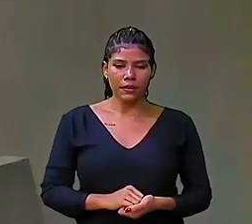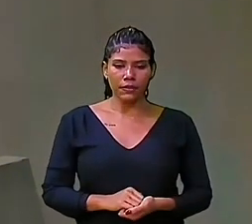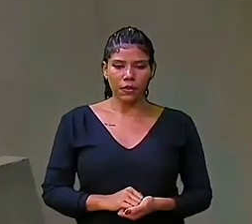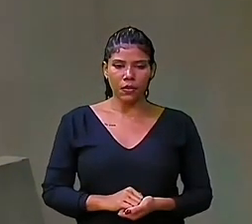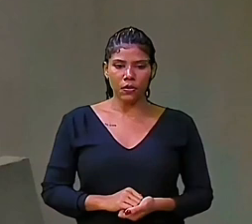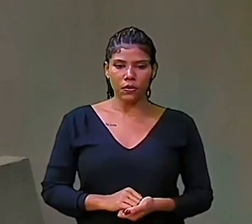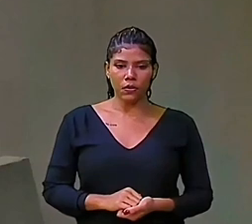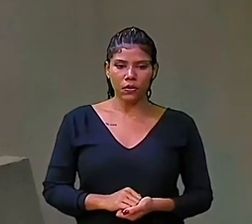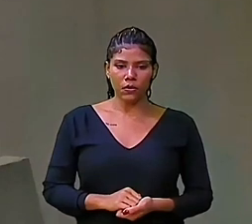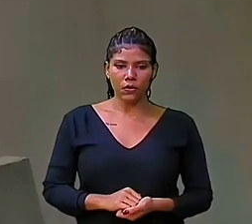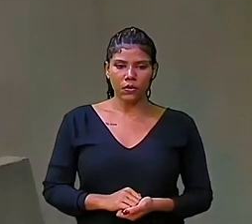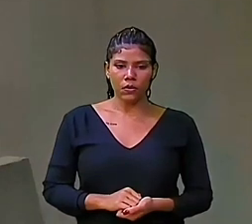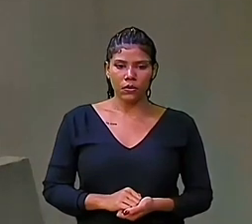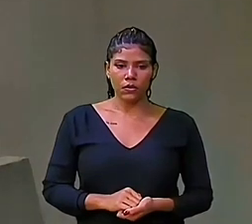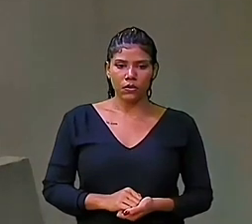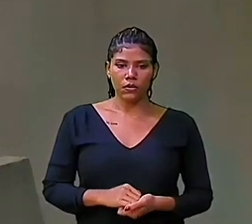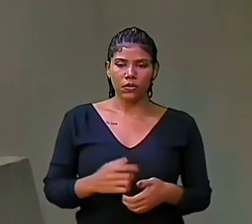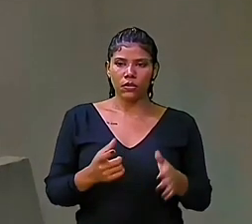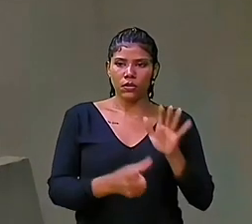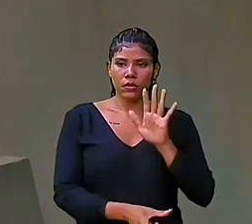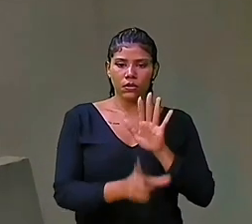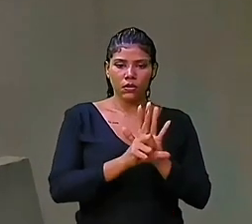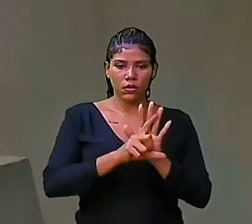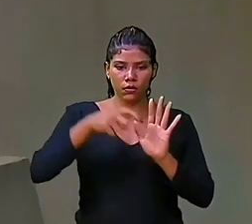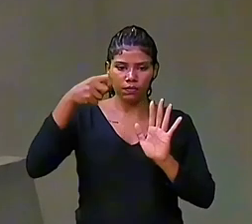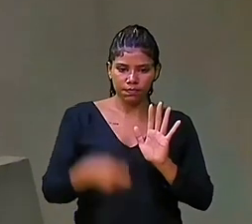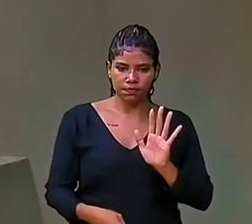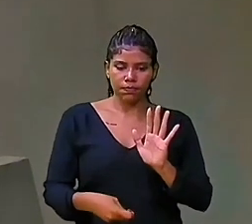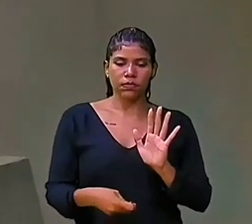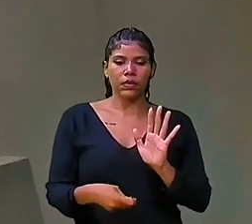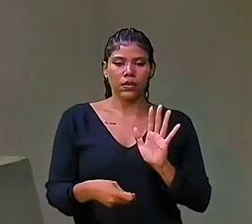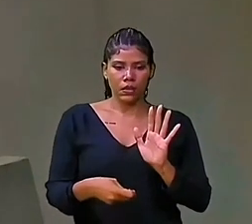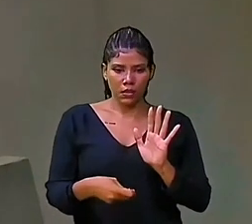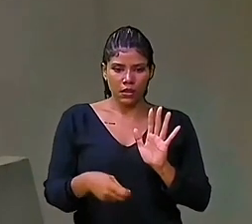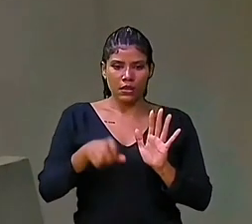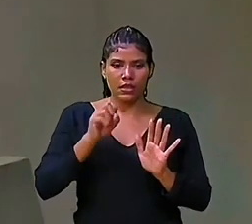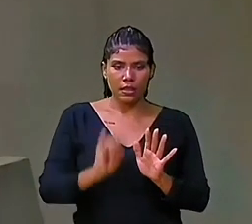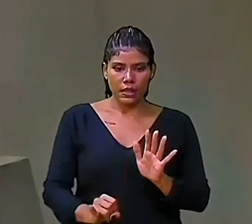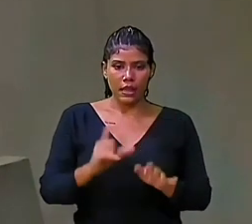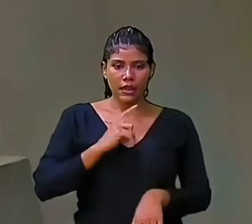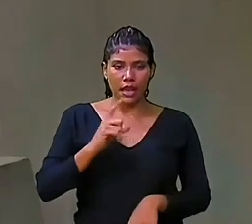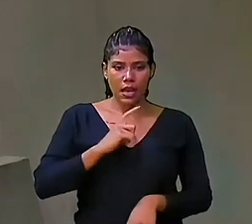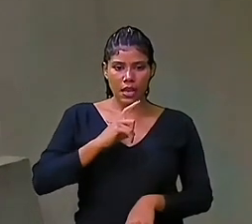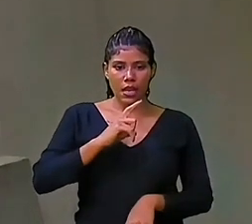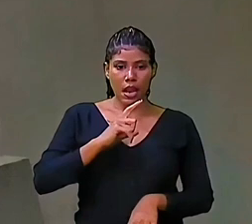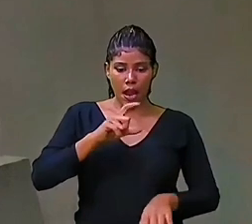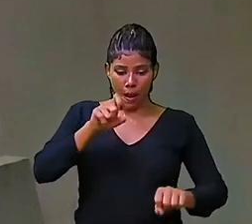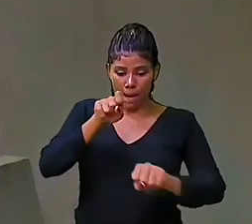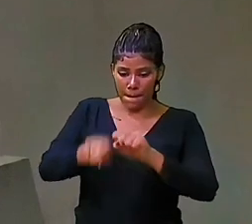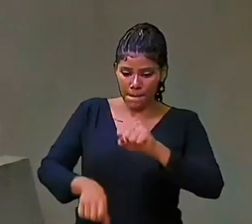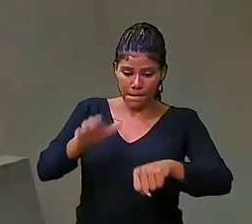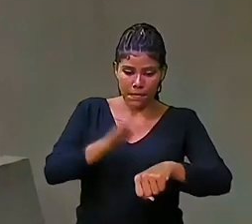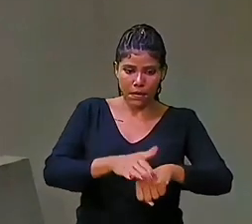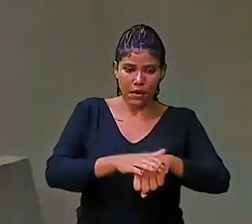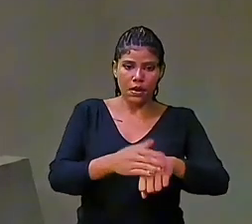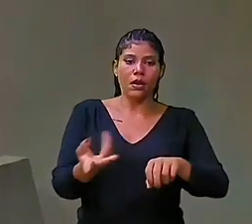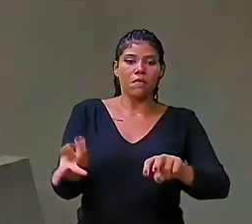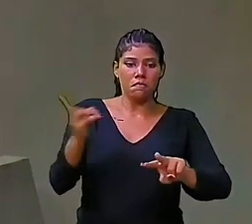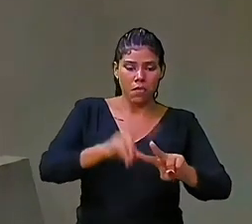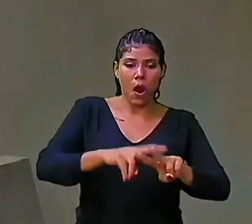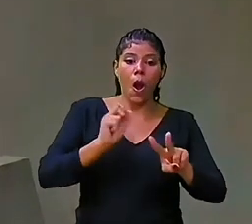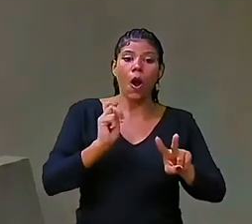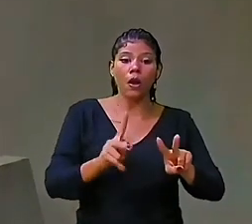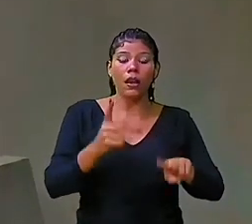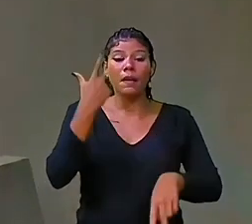não abro mão disso, do rigor da lei ao mandante. Se há um executor preso, a família quer saber quem mandou matar